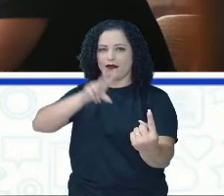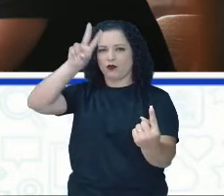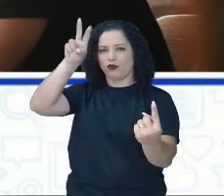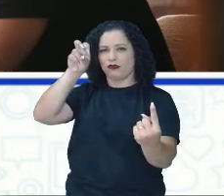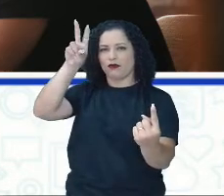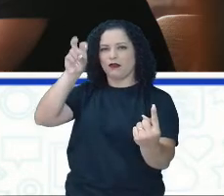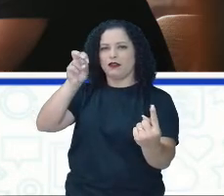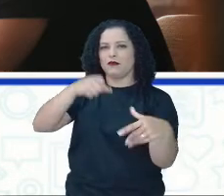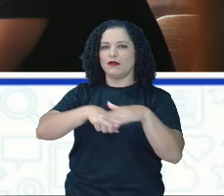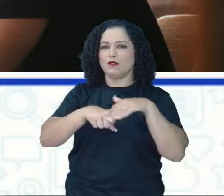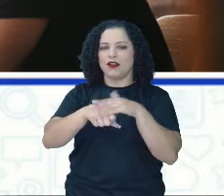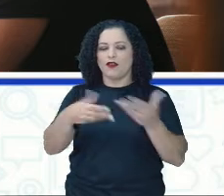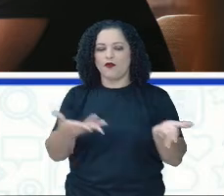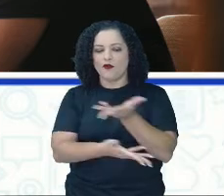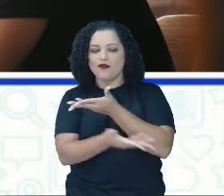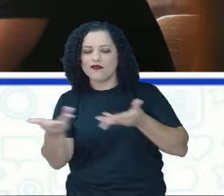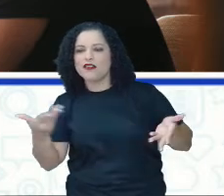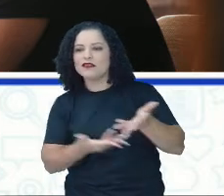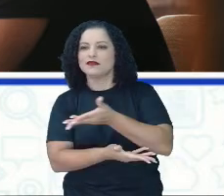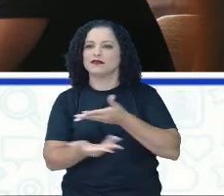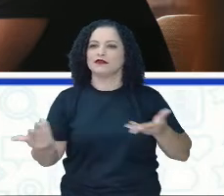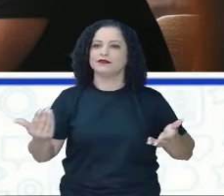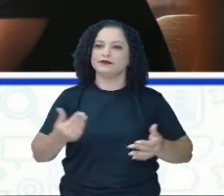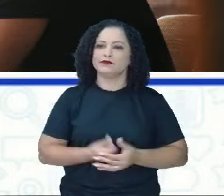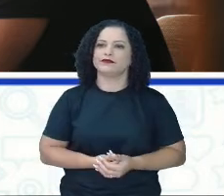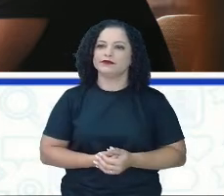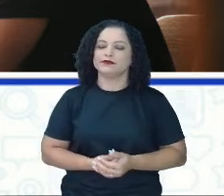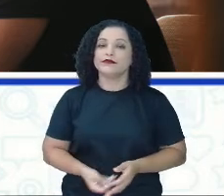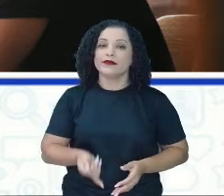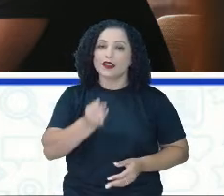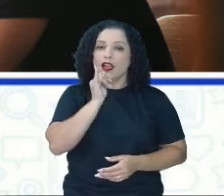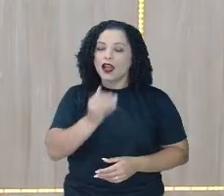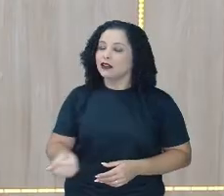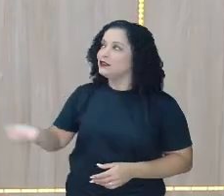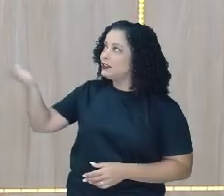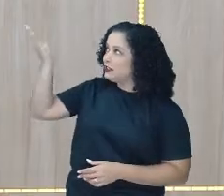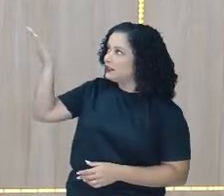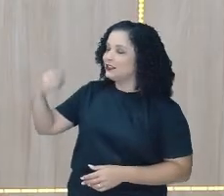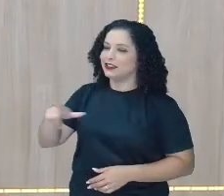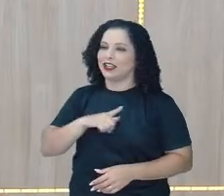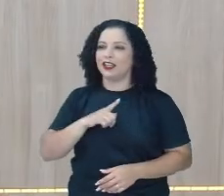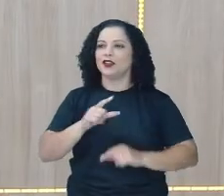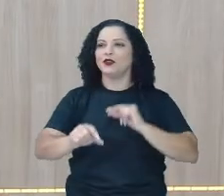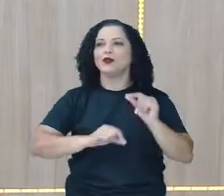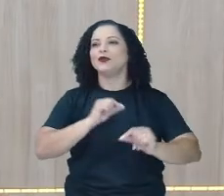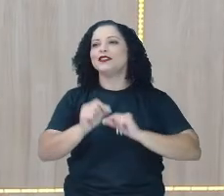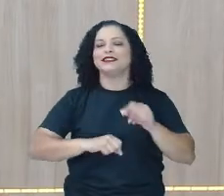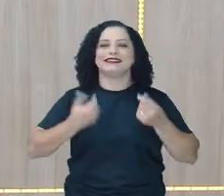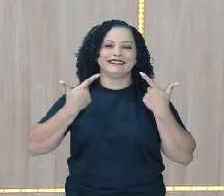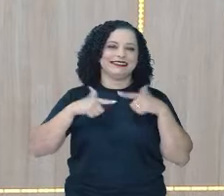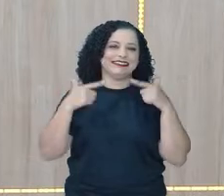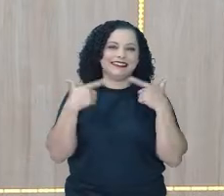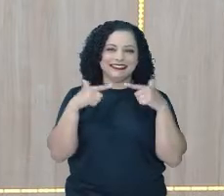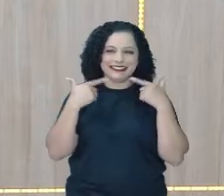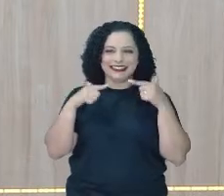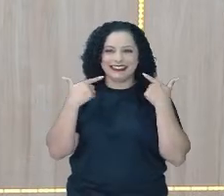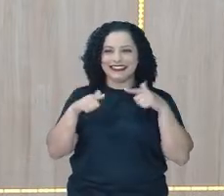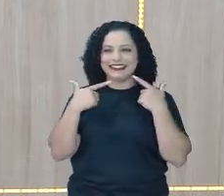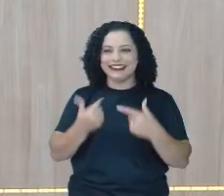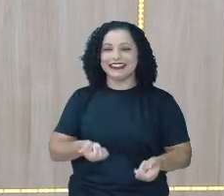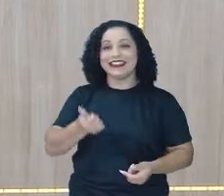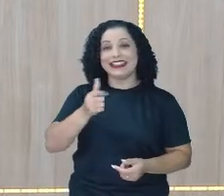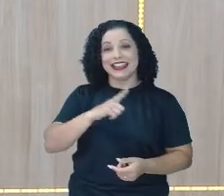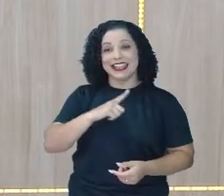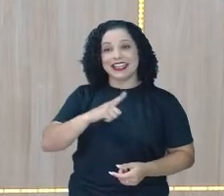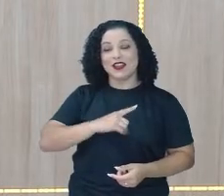gente está conversando. Então, professor André, temos aqui, eu já vou começar a rir, Billy. Temos aqui um rapaz